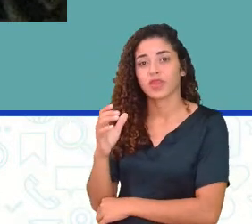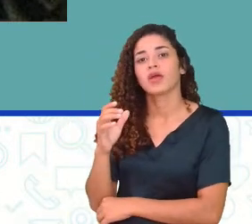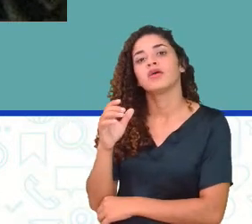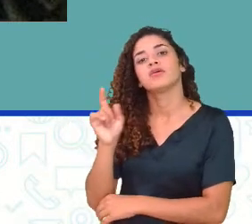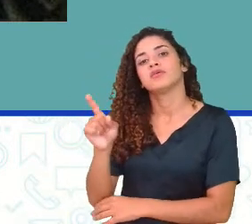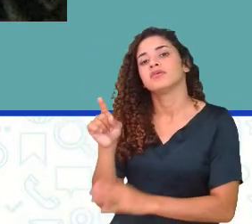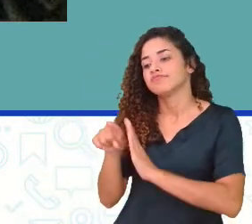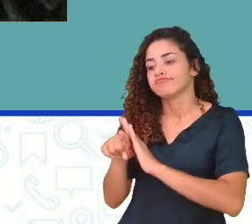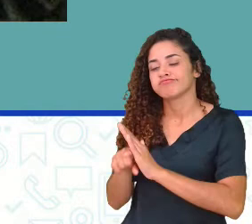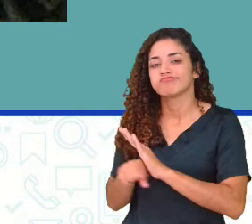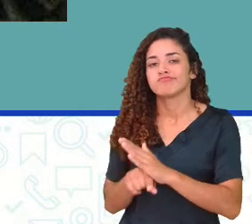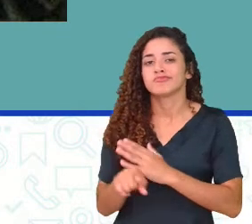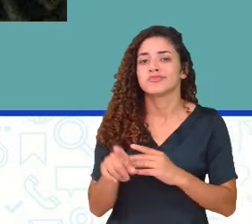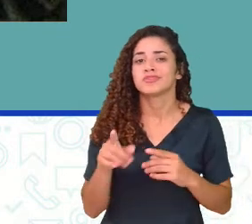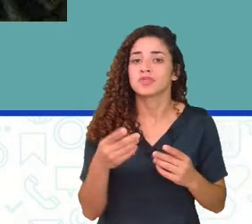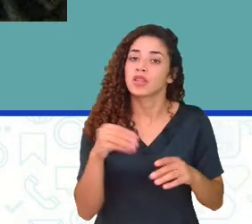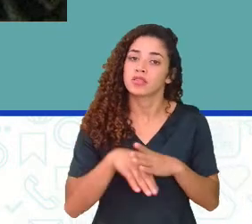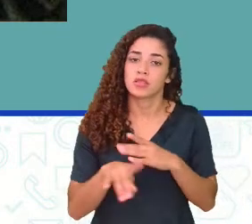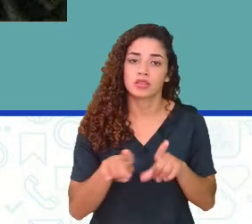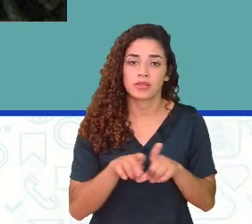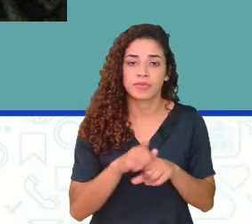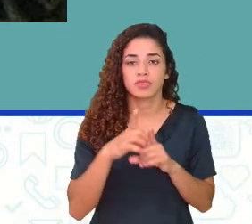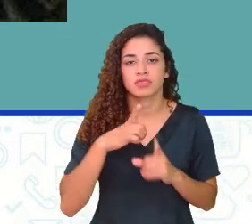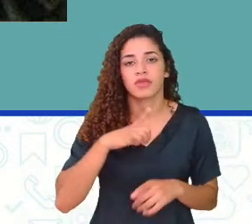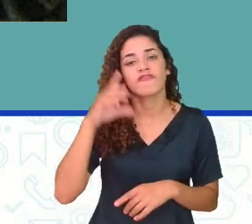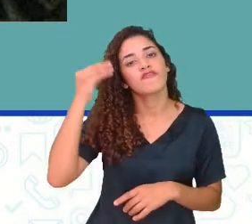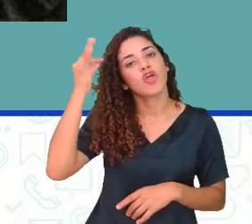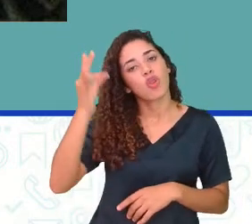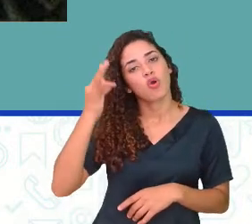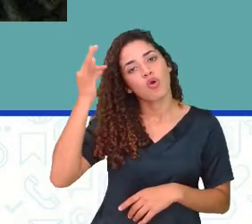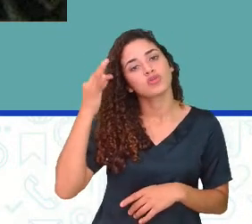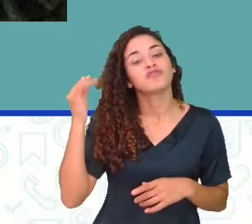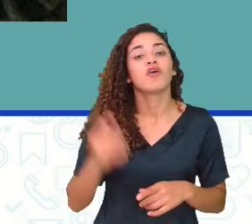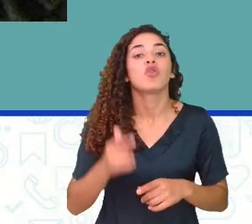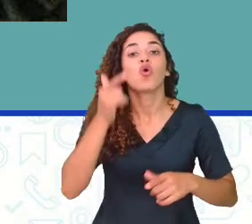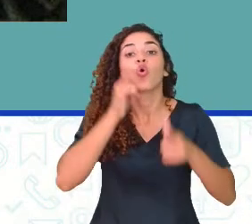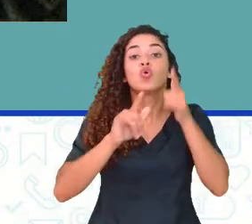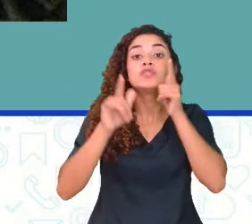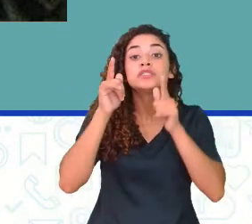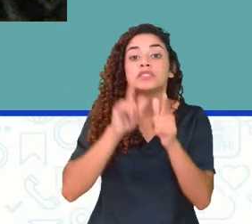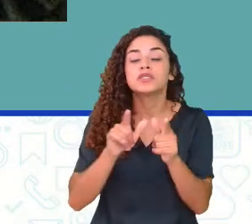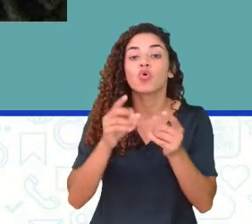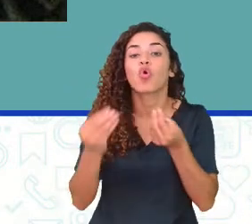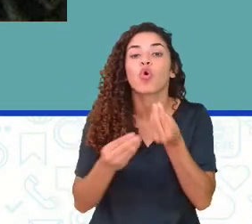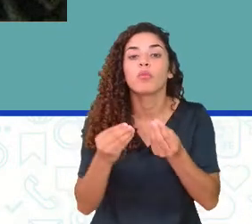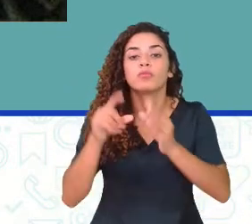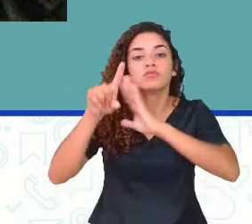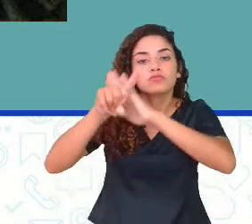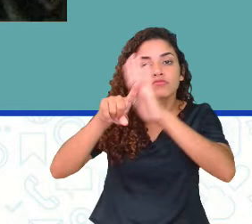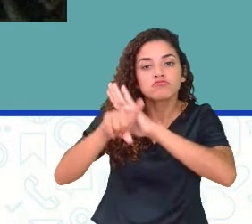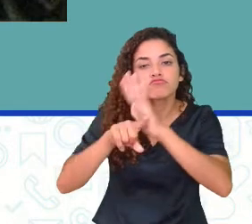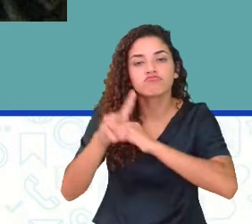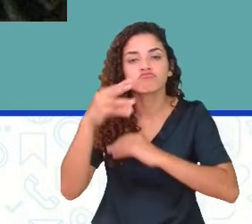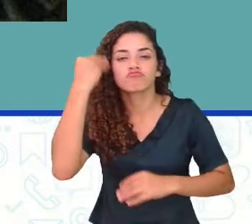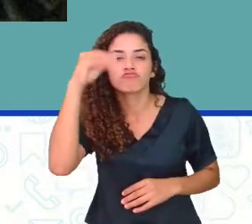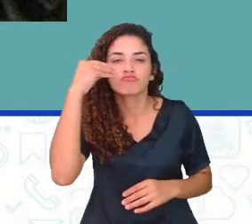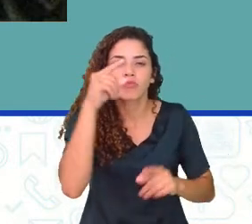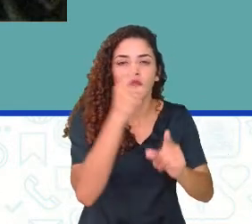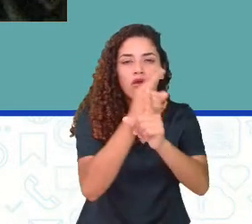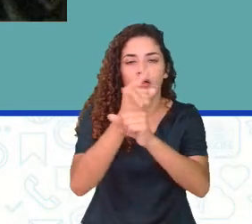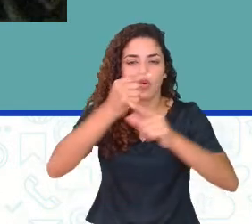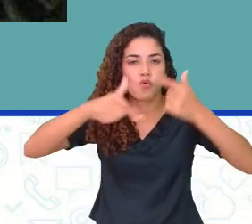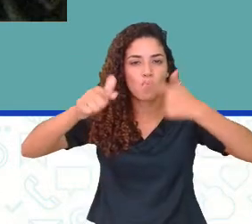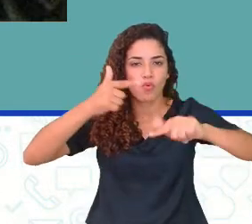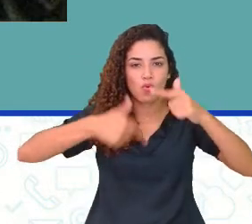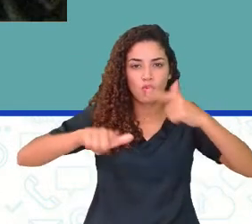eram filósofos também, então eles conseguiram, através de pesquisas, de experimentos, descobrir outras coisas.